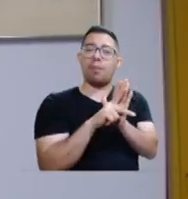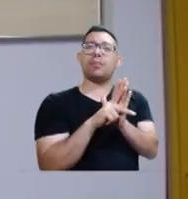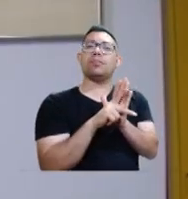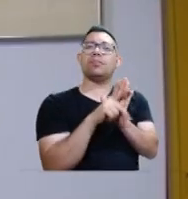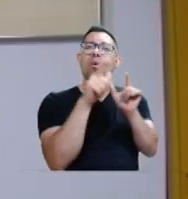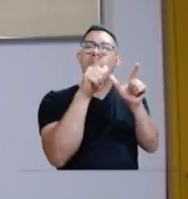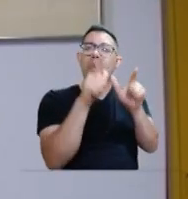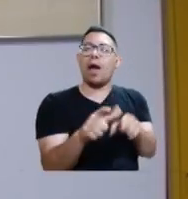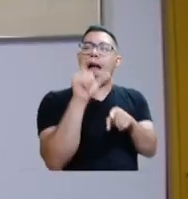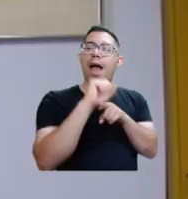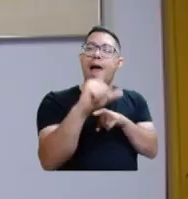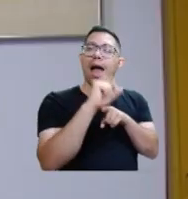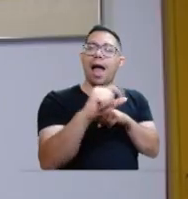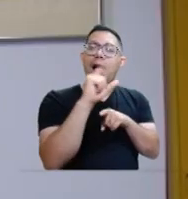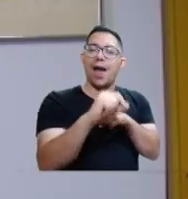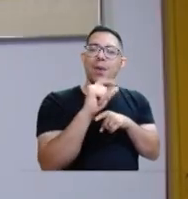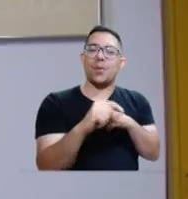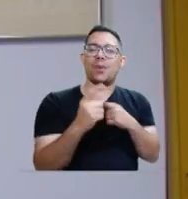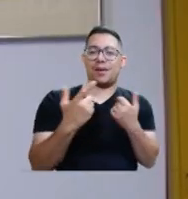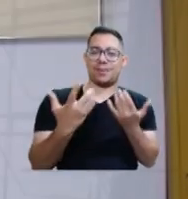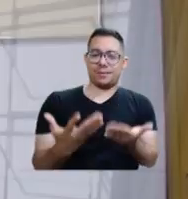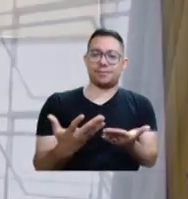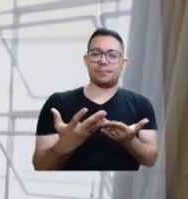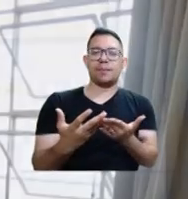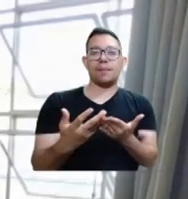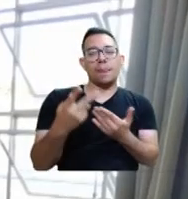cultura a partir de um acervo que foi